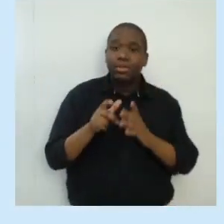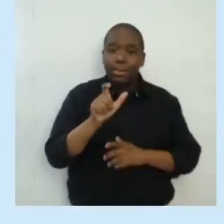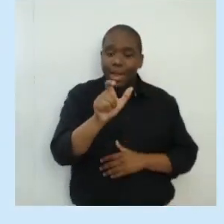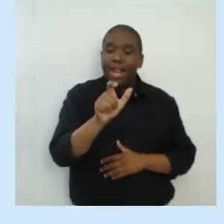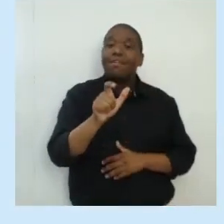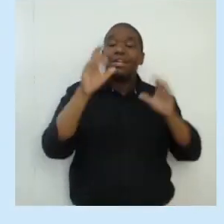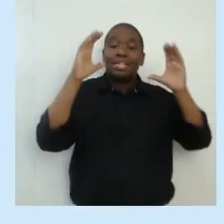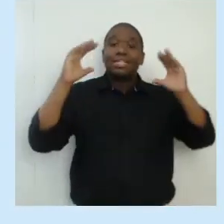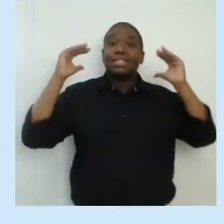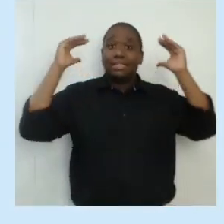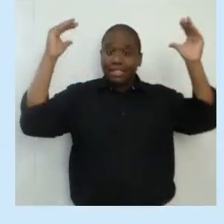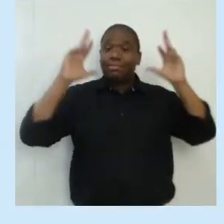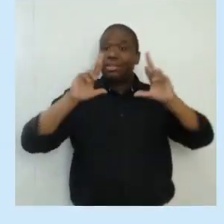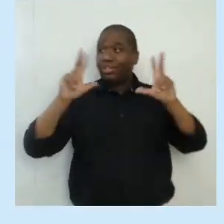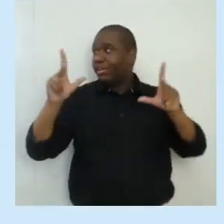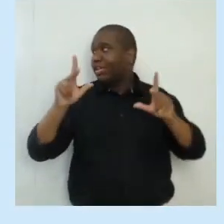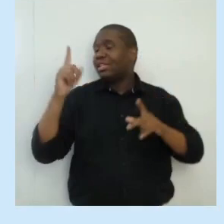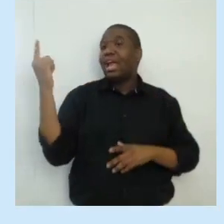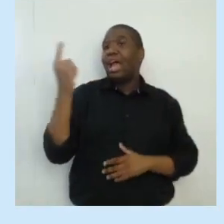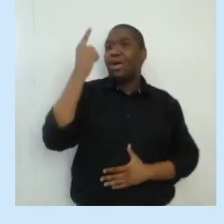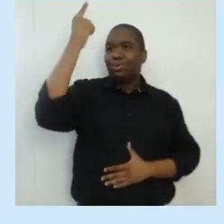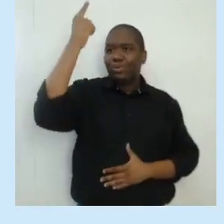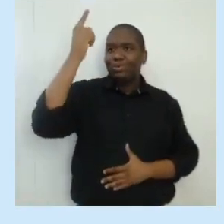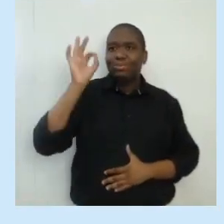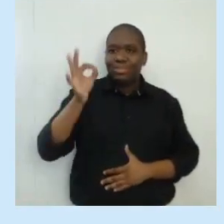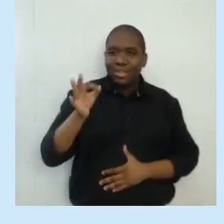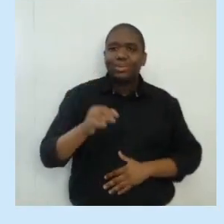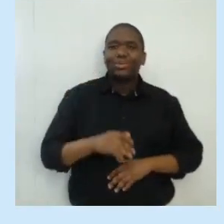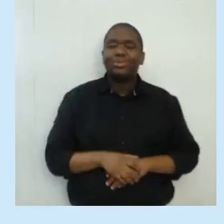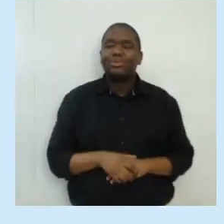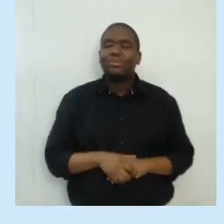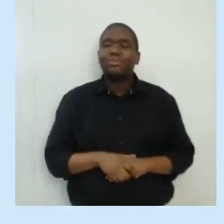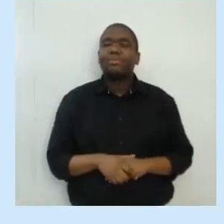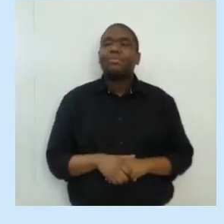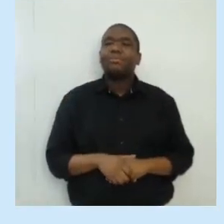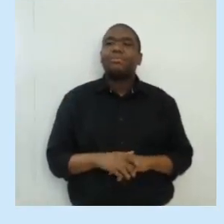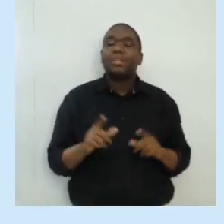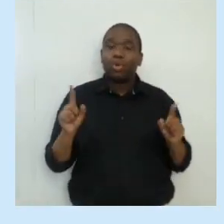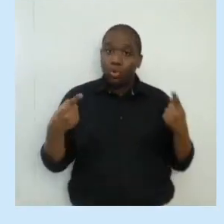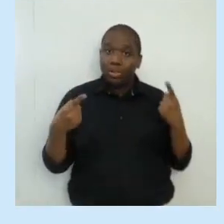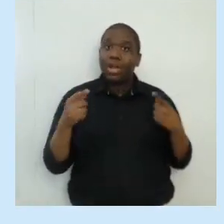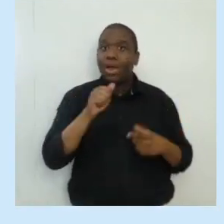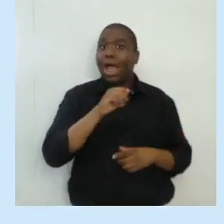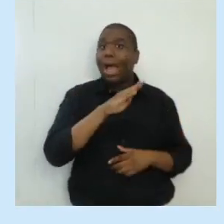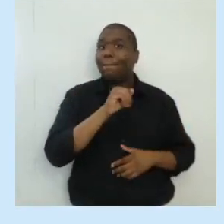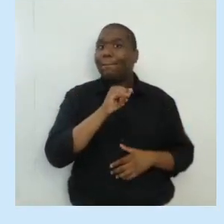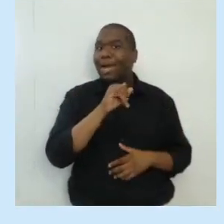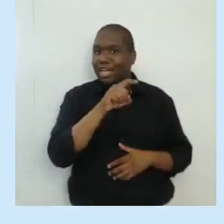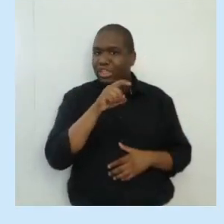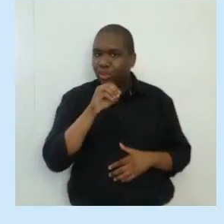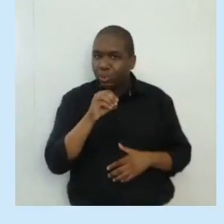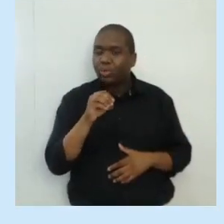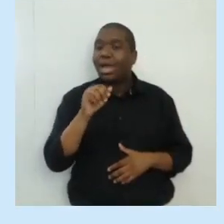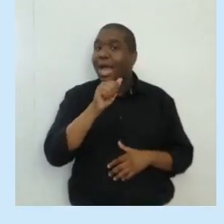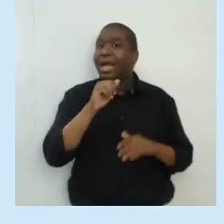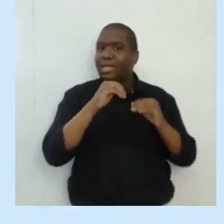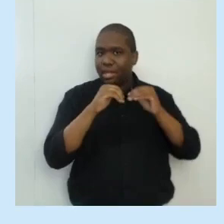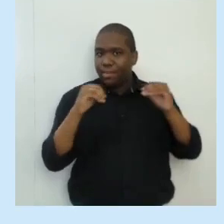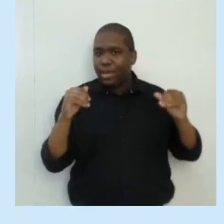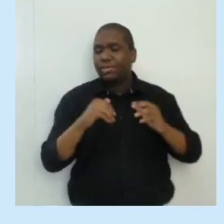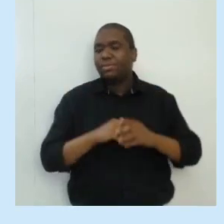o contrário que é de alto, entende? De cima, de alto, contrário a baixo, com um A separado do